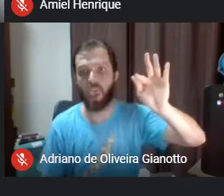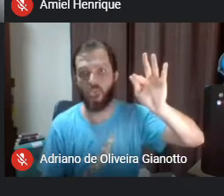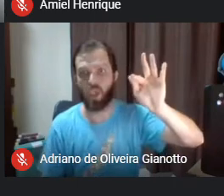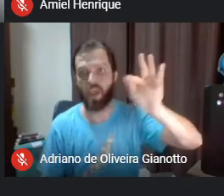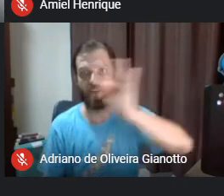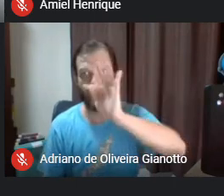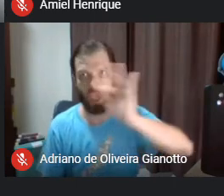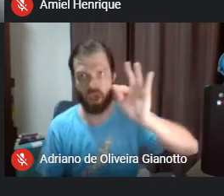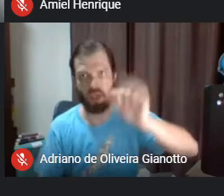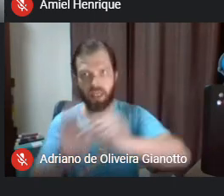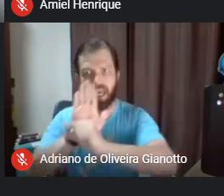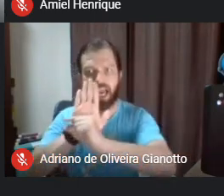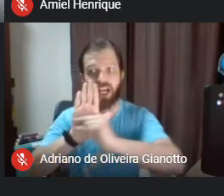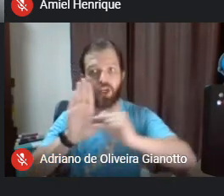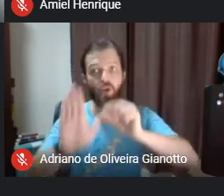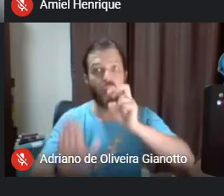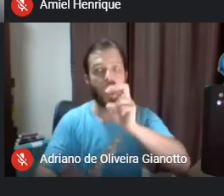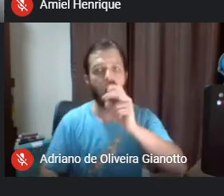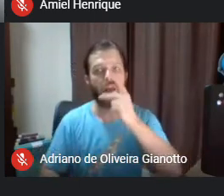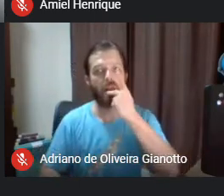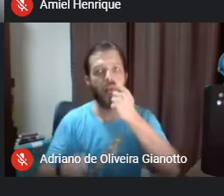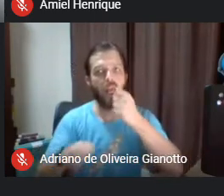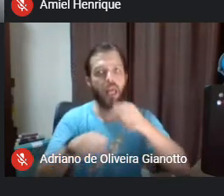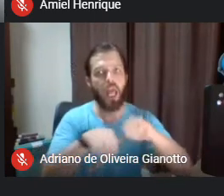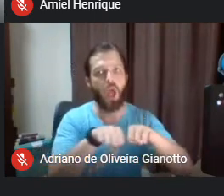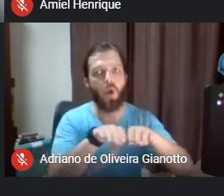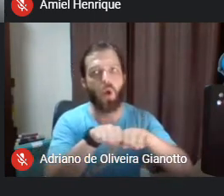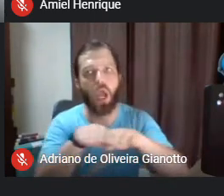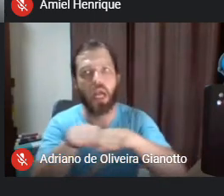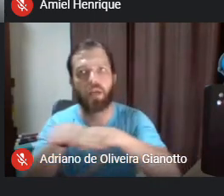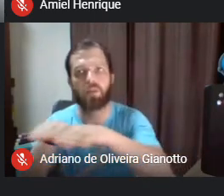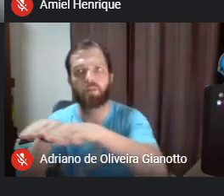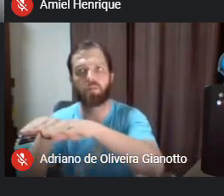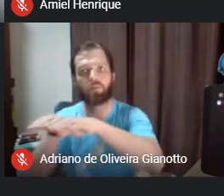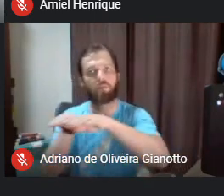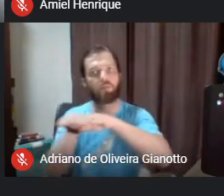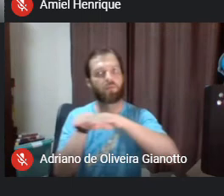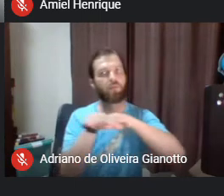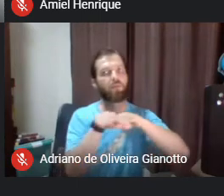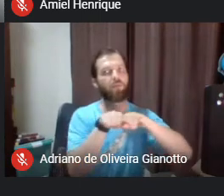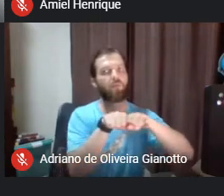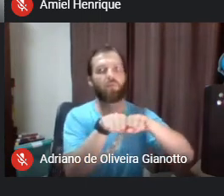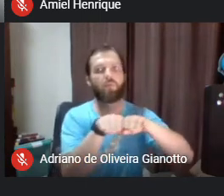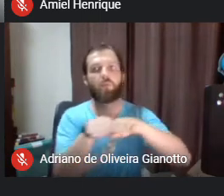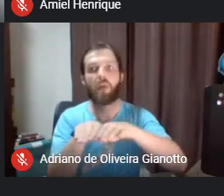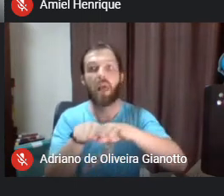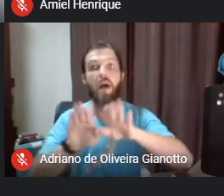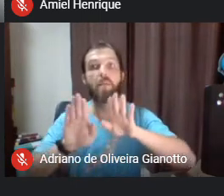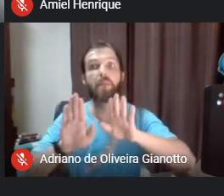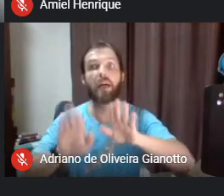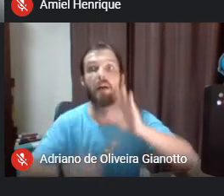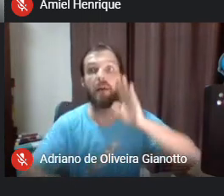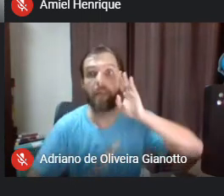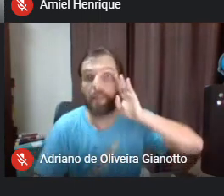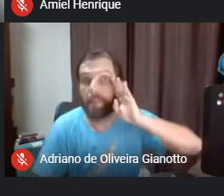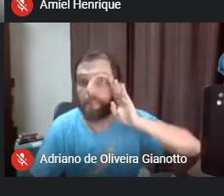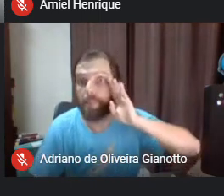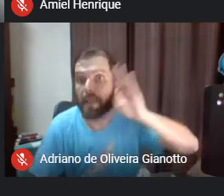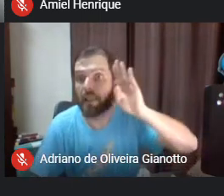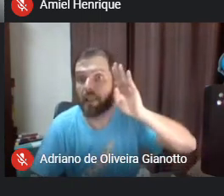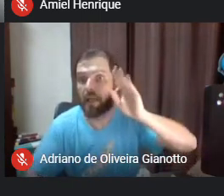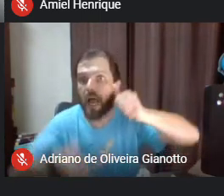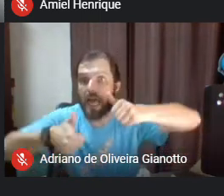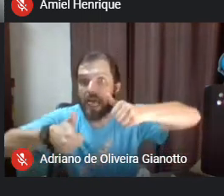a Constituição Federal? Lá no artigo 5, fala que todos somos